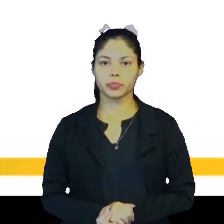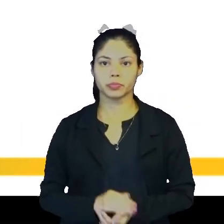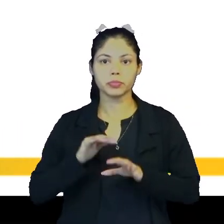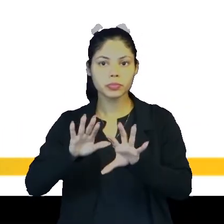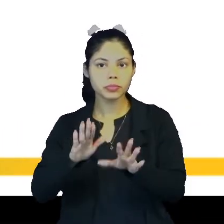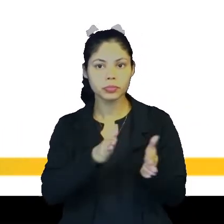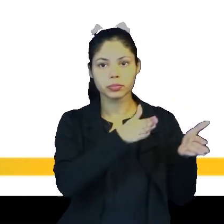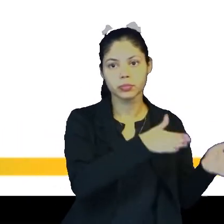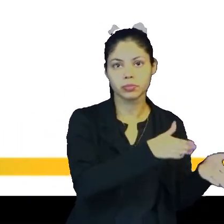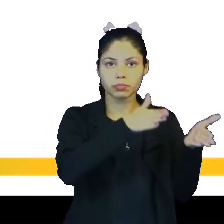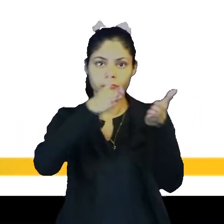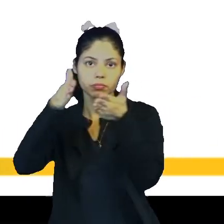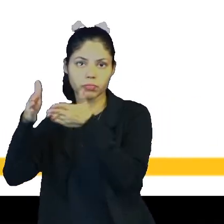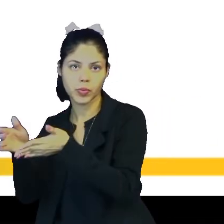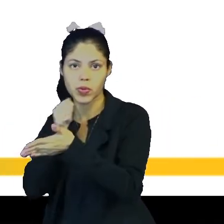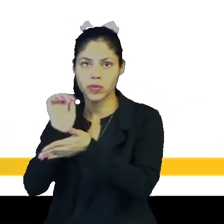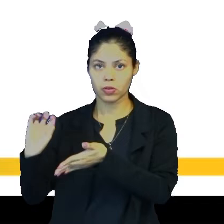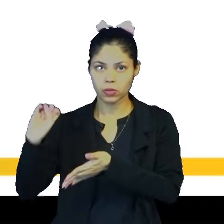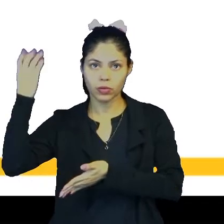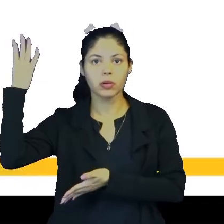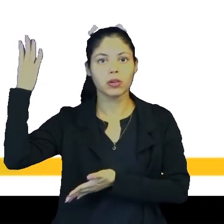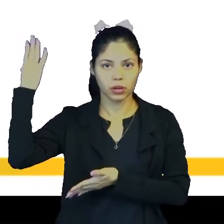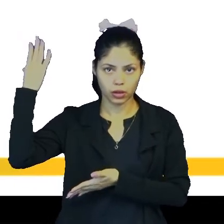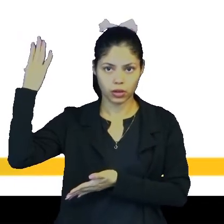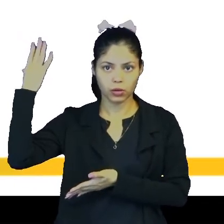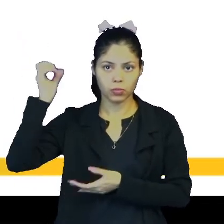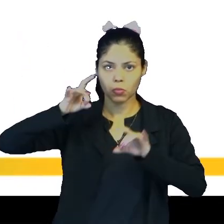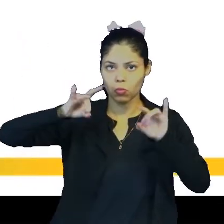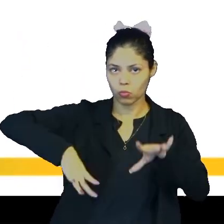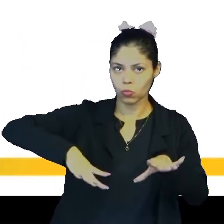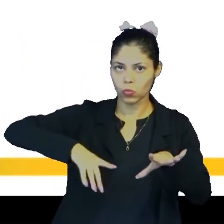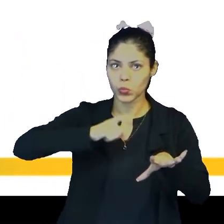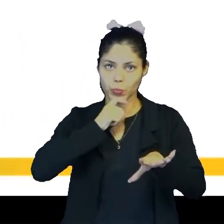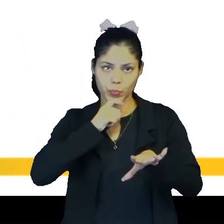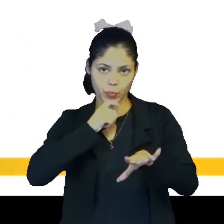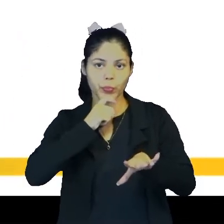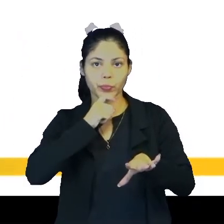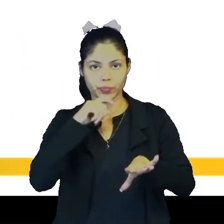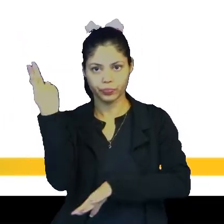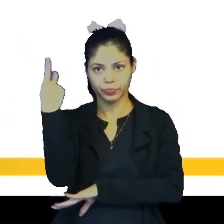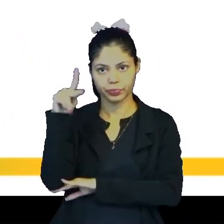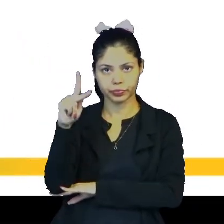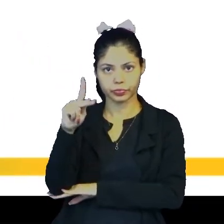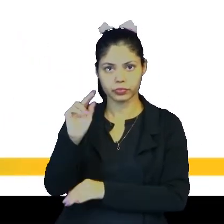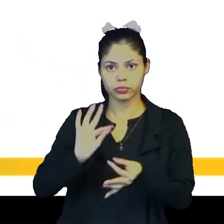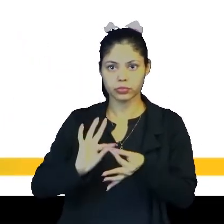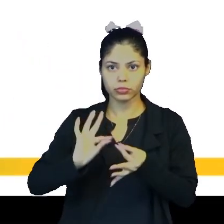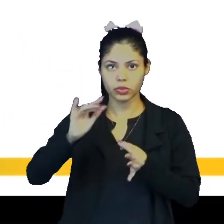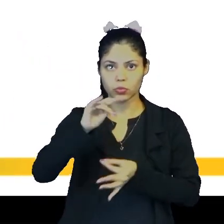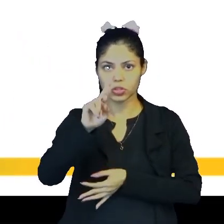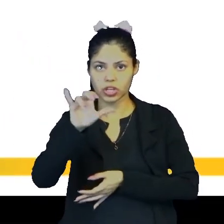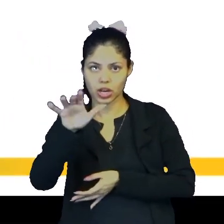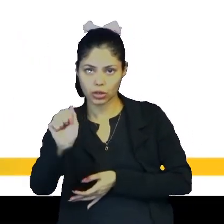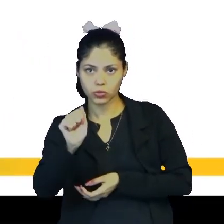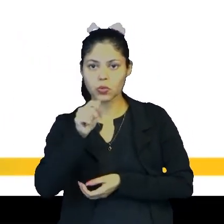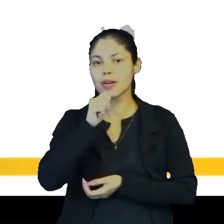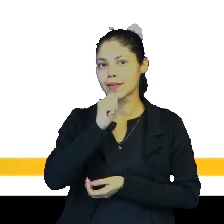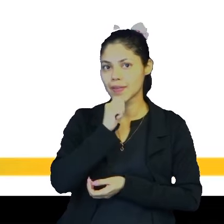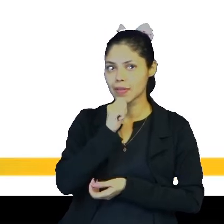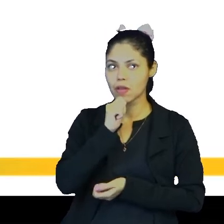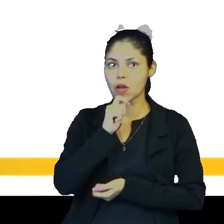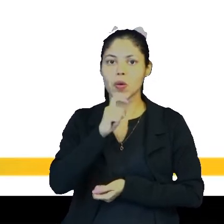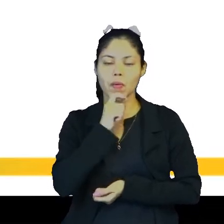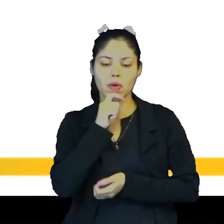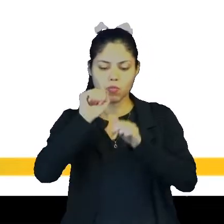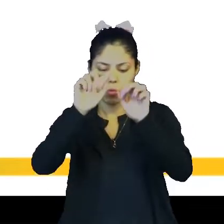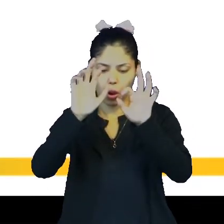Essa travessia teria ocorrido na última glaciação, que é um período em que o Estreito de Bering estava coberto de